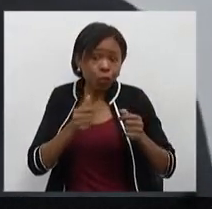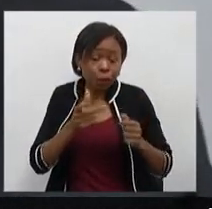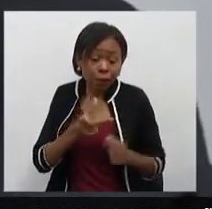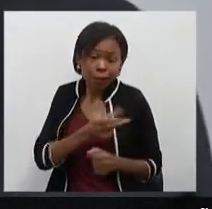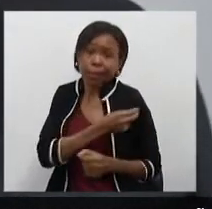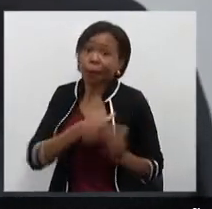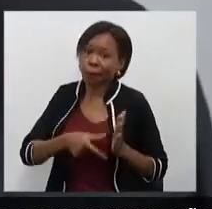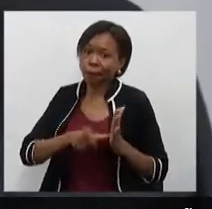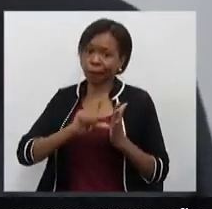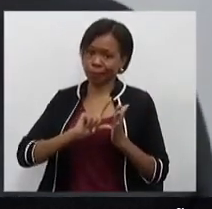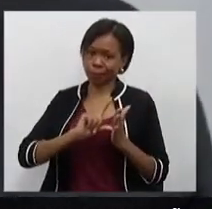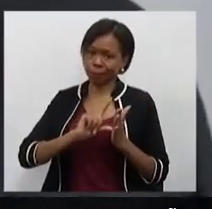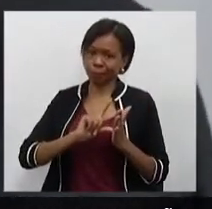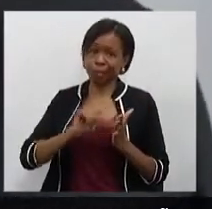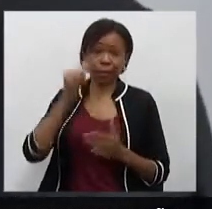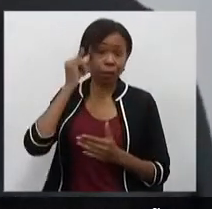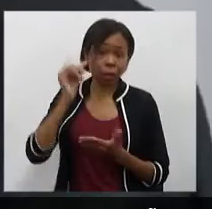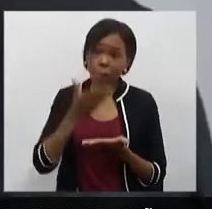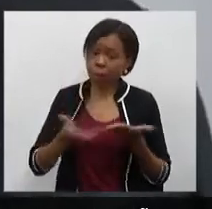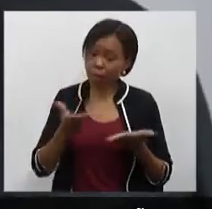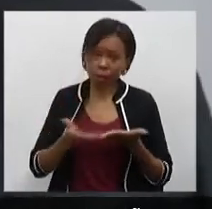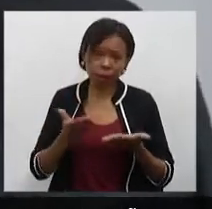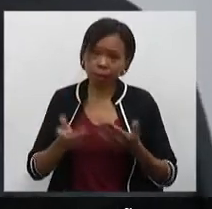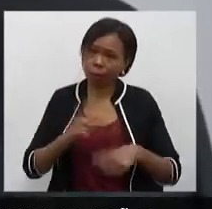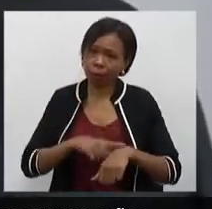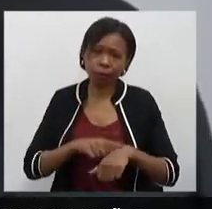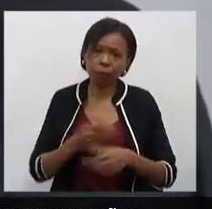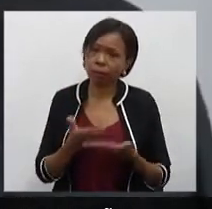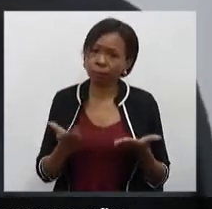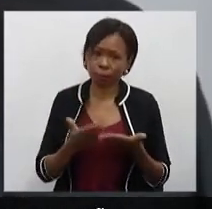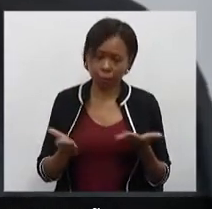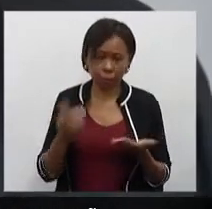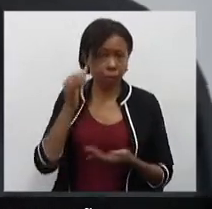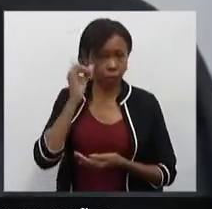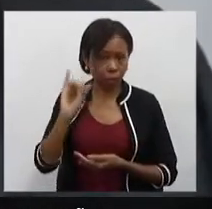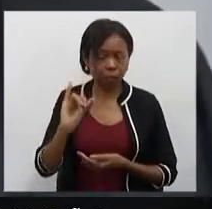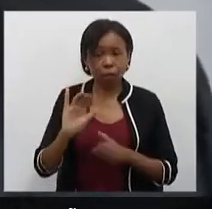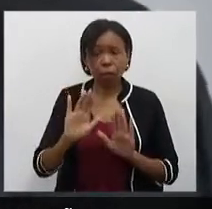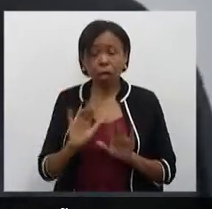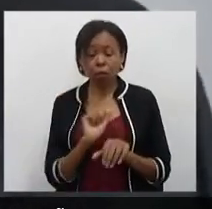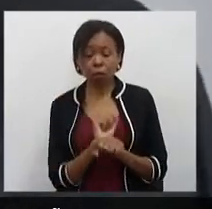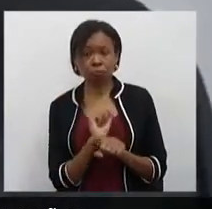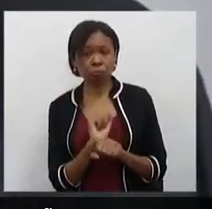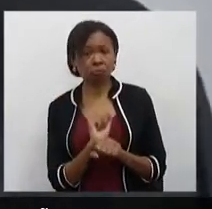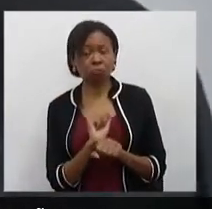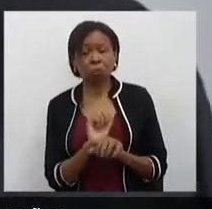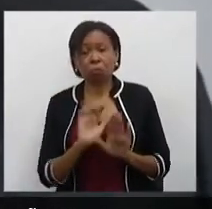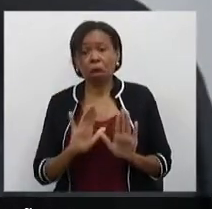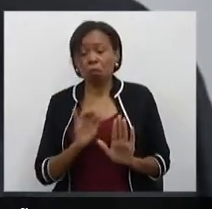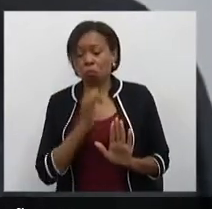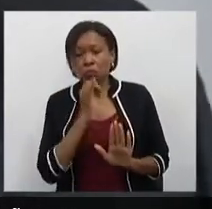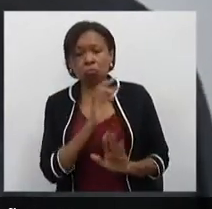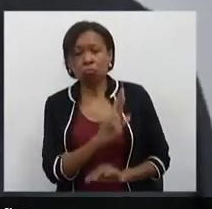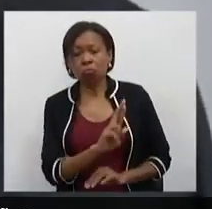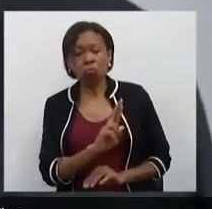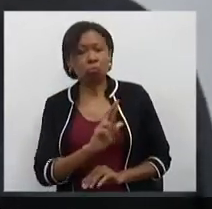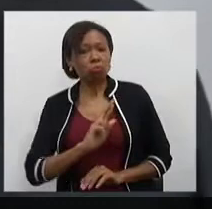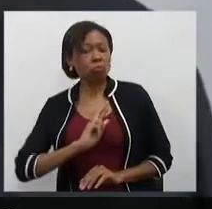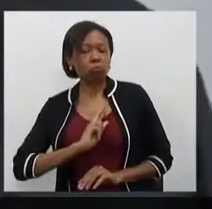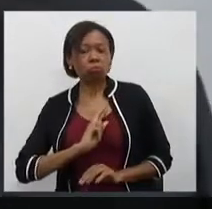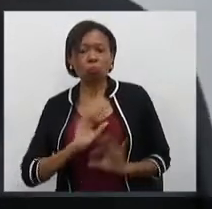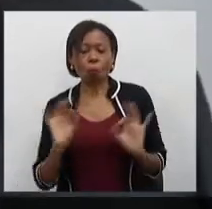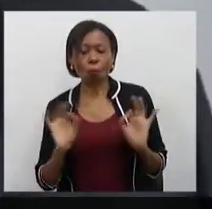estamos aguardando. Até o momento, não tivemos retorno nem da CIB e nem do Comitê Intergestor. Lembrando